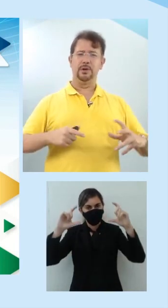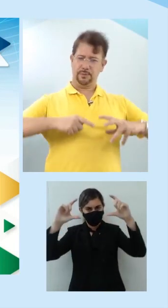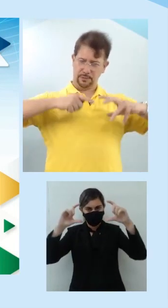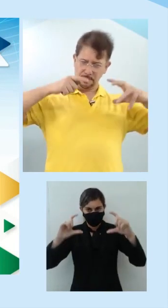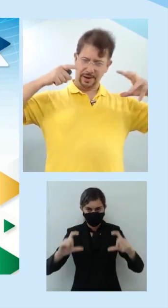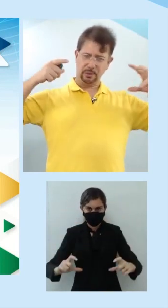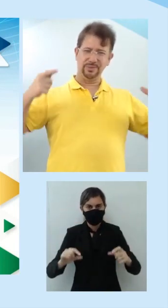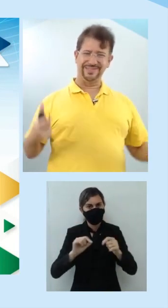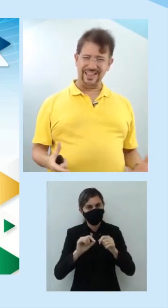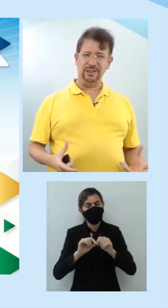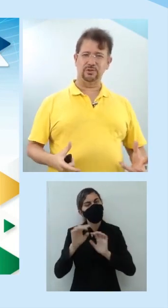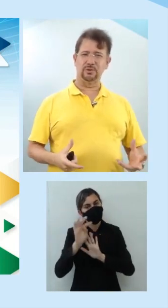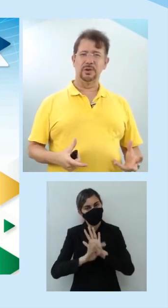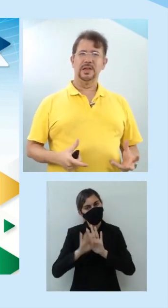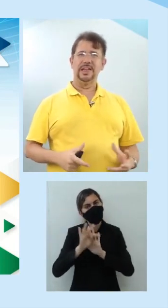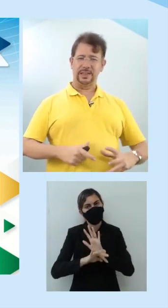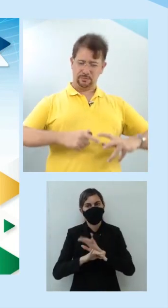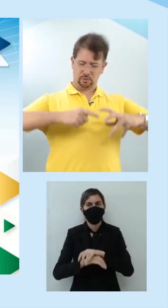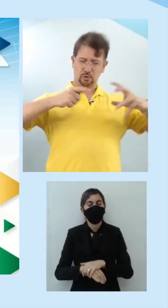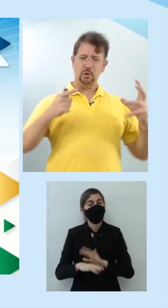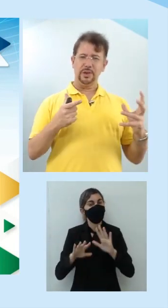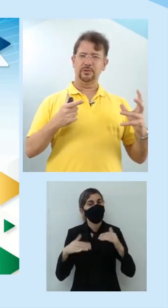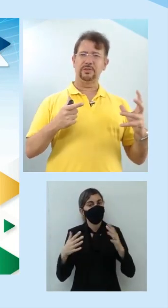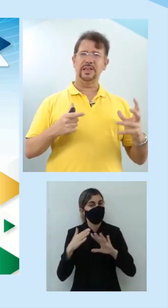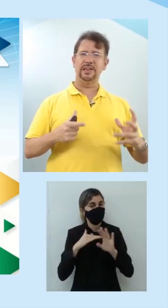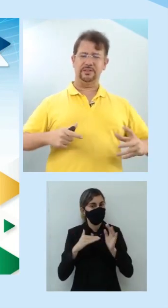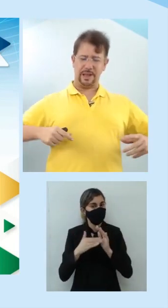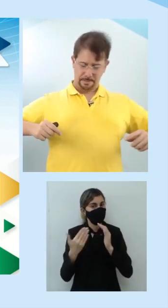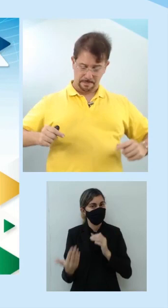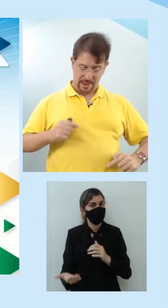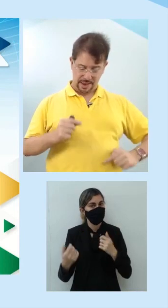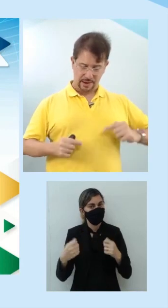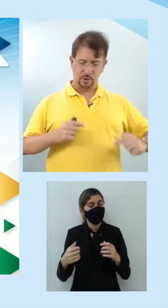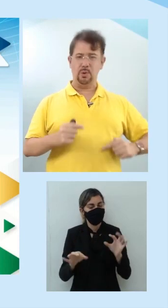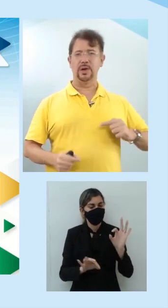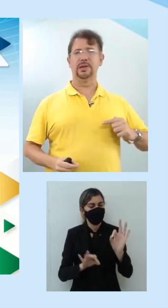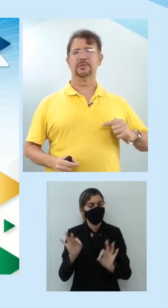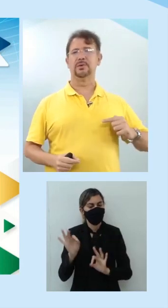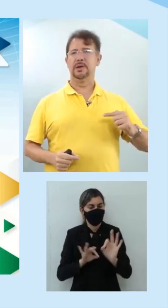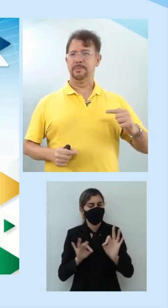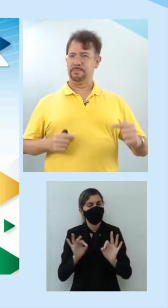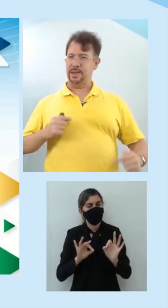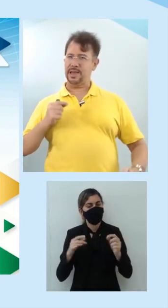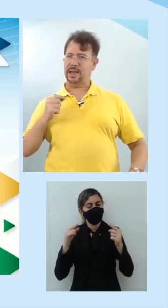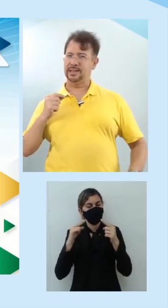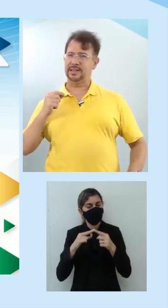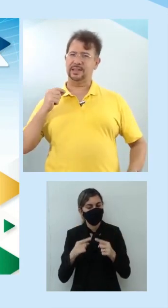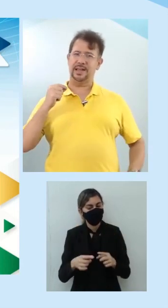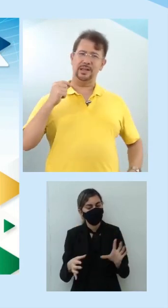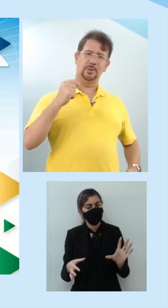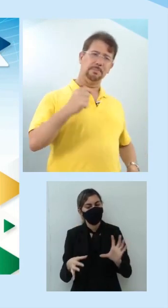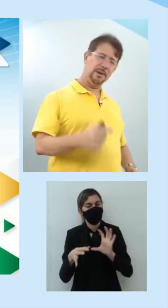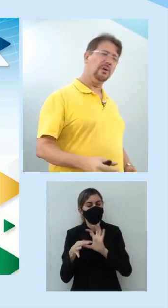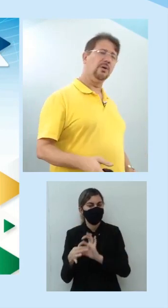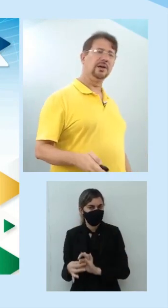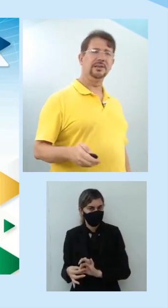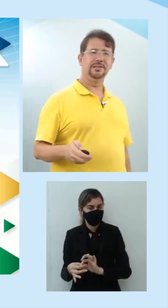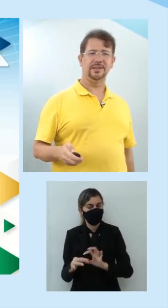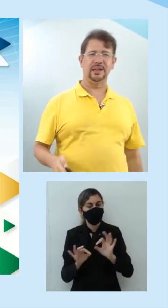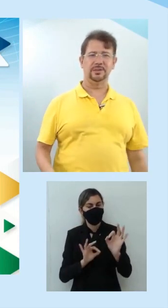parágrafos formarão o texto. Então, tudo isso tem que estar bem coeso, bem arquitetado,